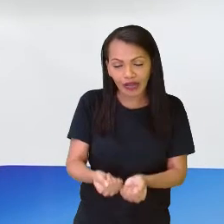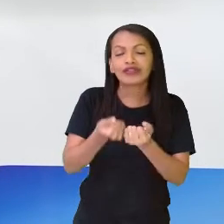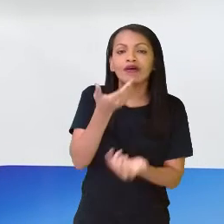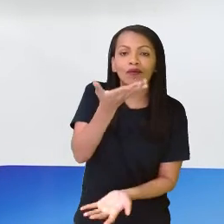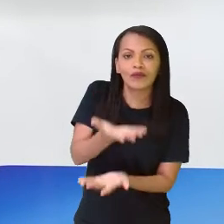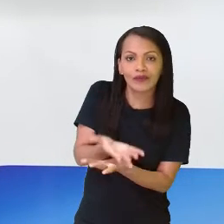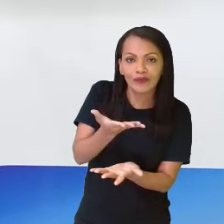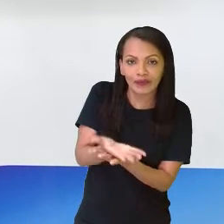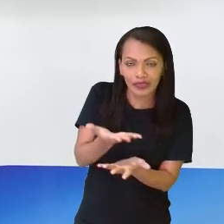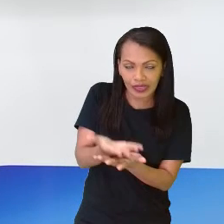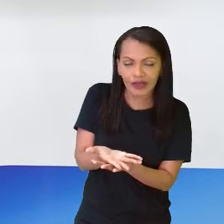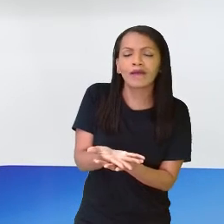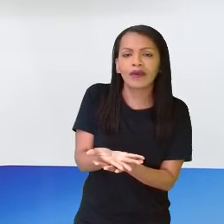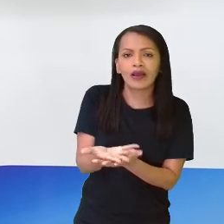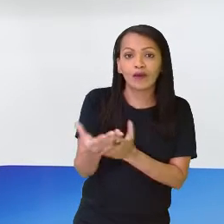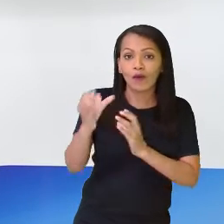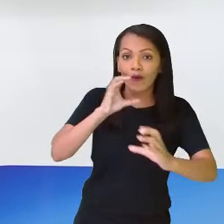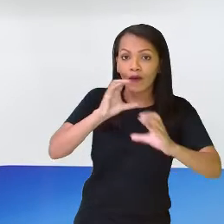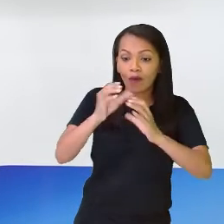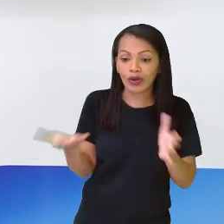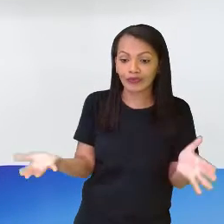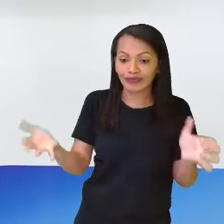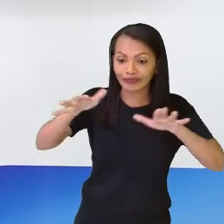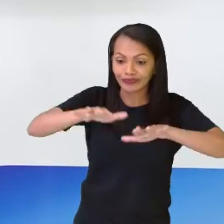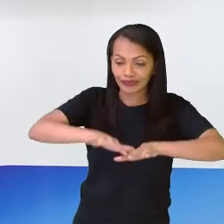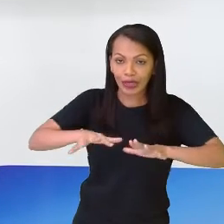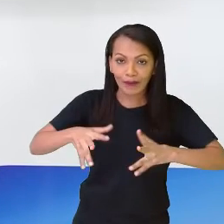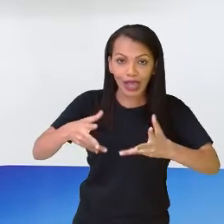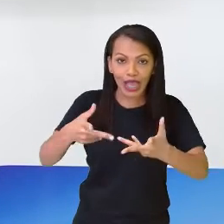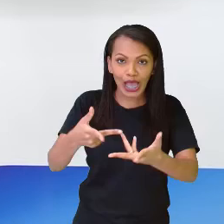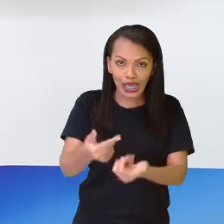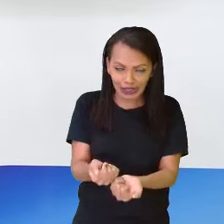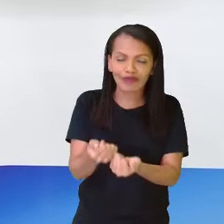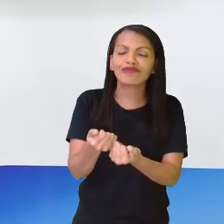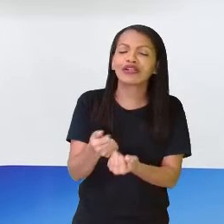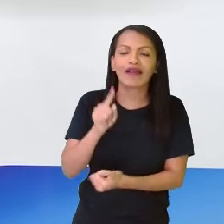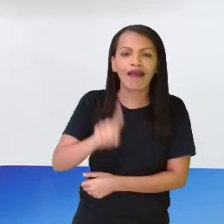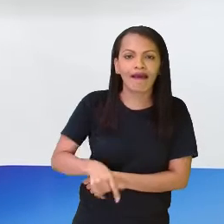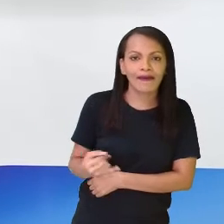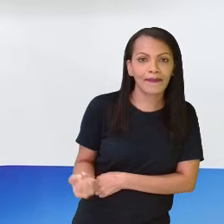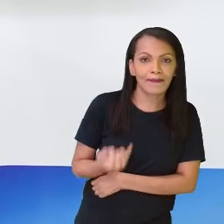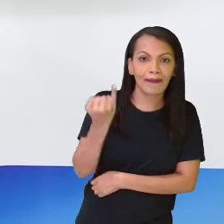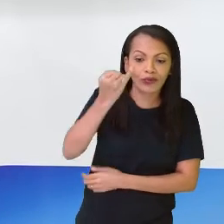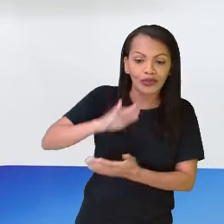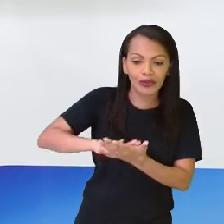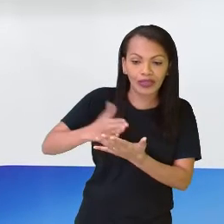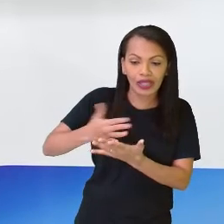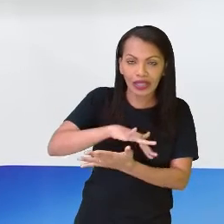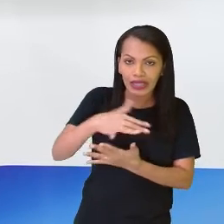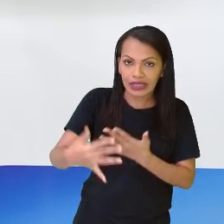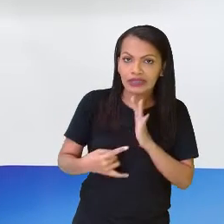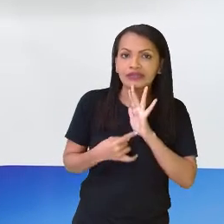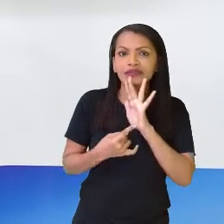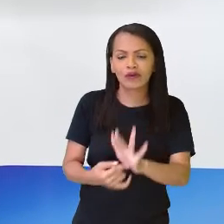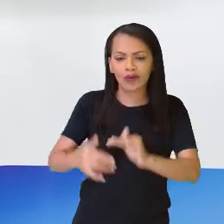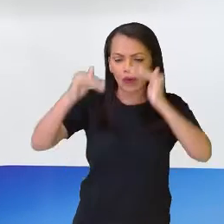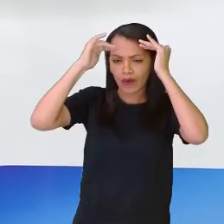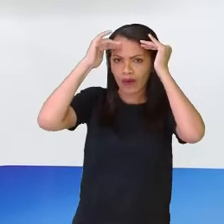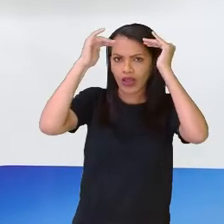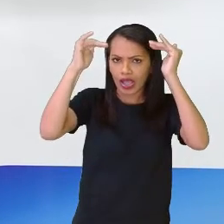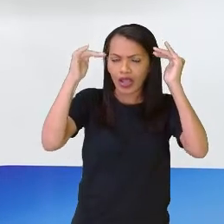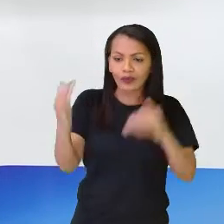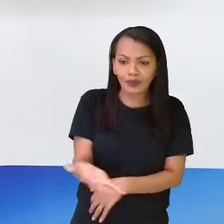nossa aula, enriquecendo com o seu trabalho, como eu sempre digo, muito importante. Então, sempre eu gosto de registrar o meu respeito, a